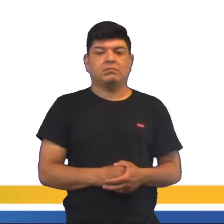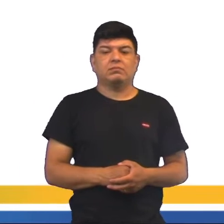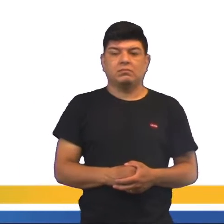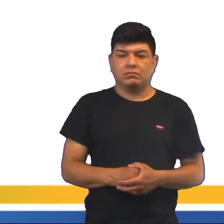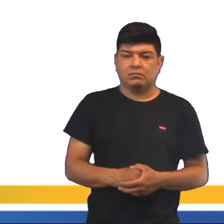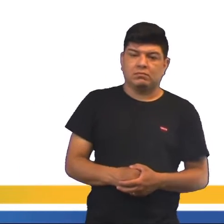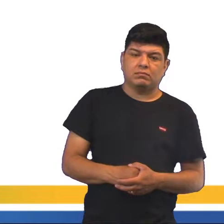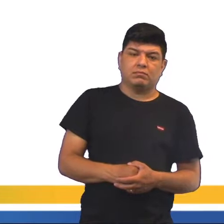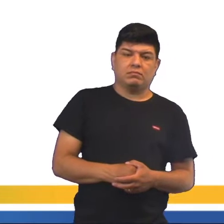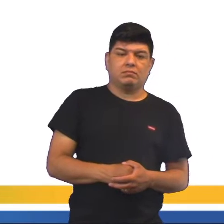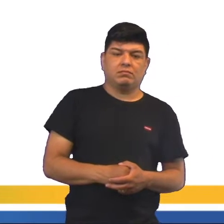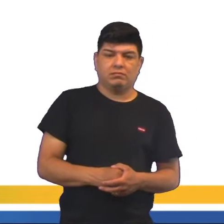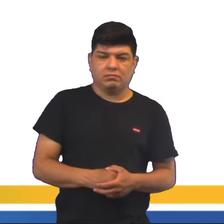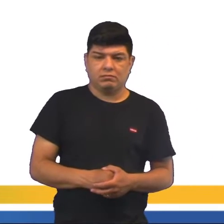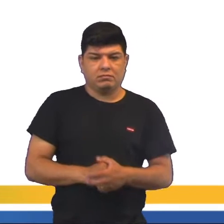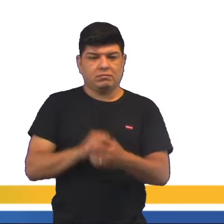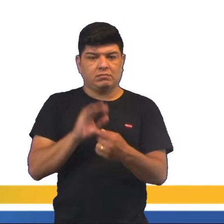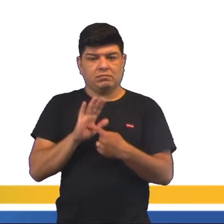obra,